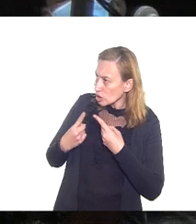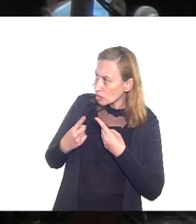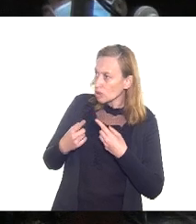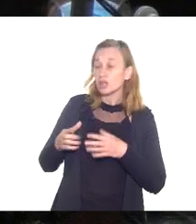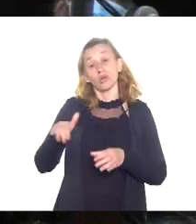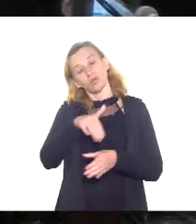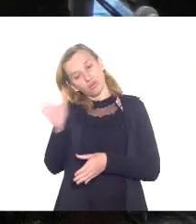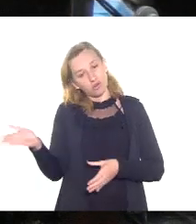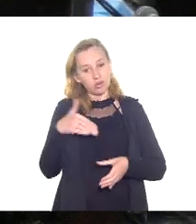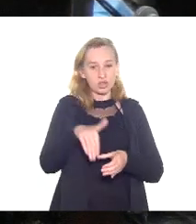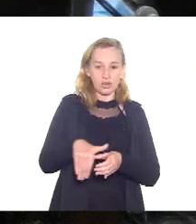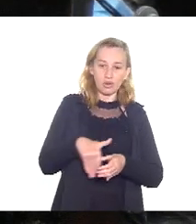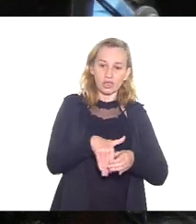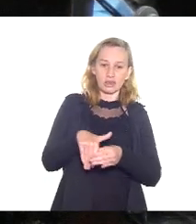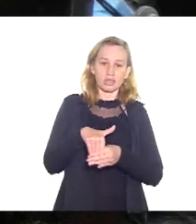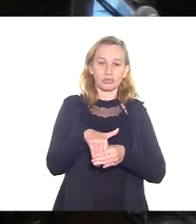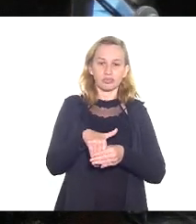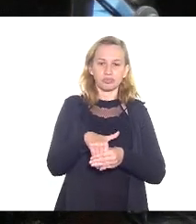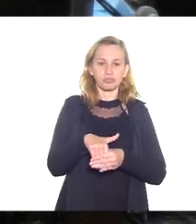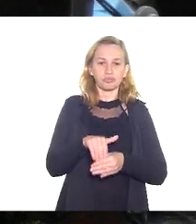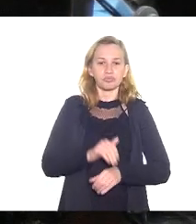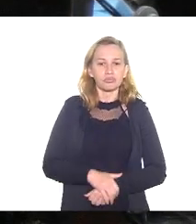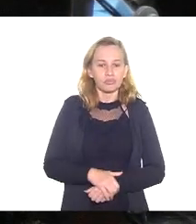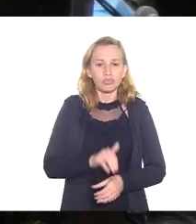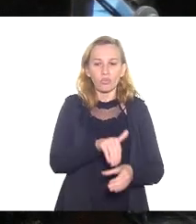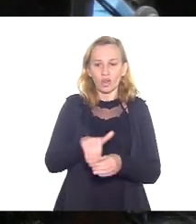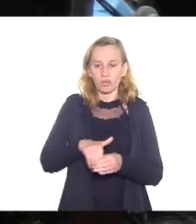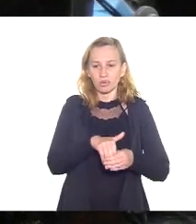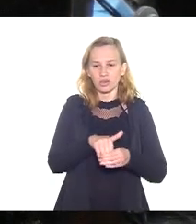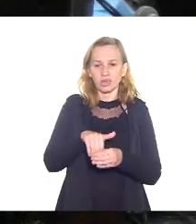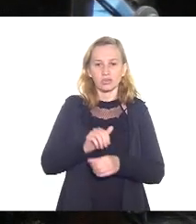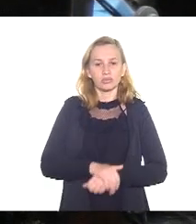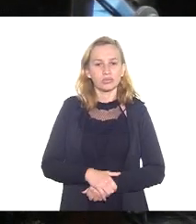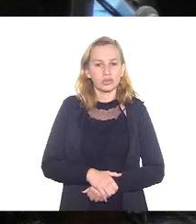à votação nominal. Vamos à votação.